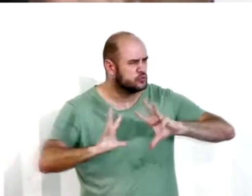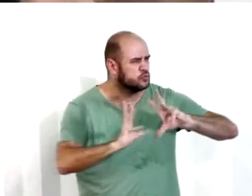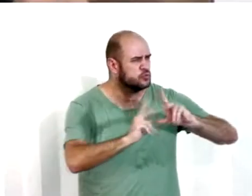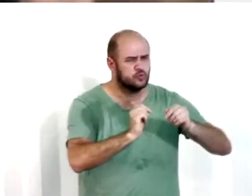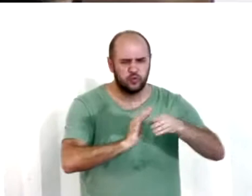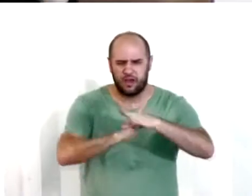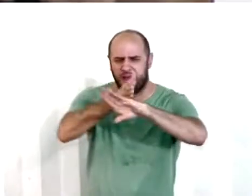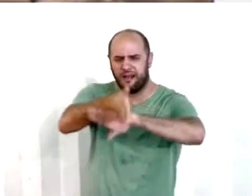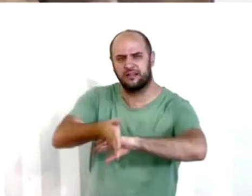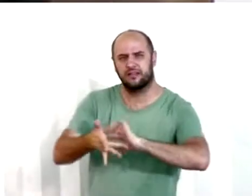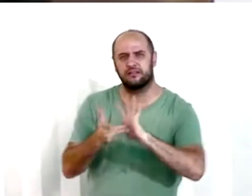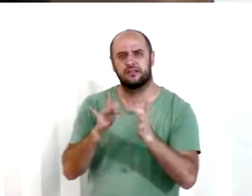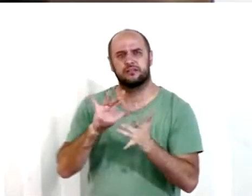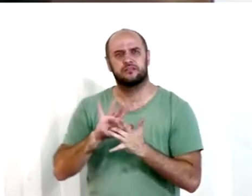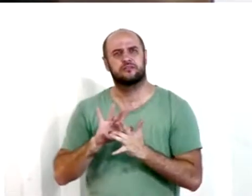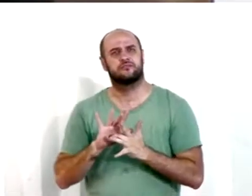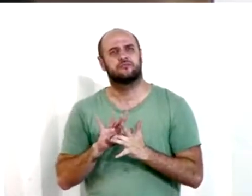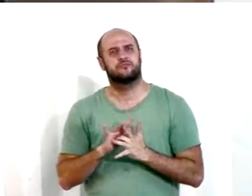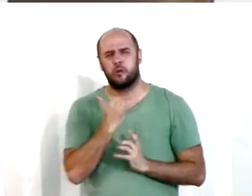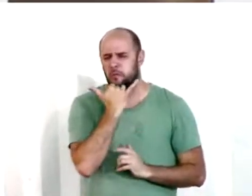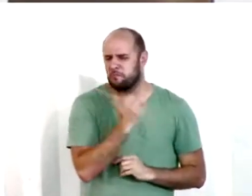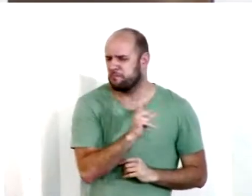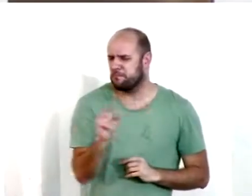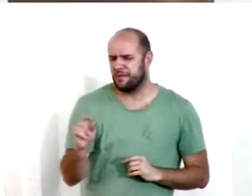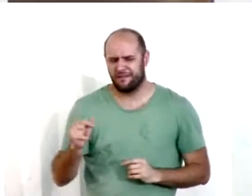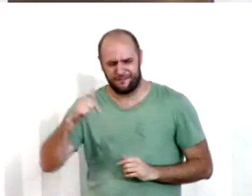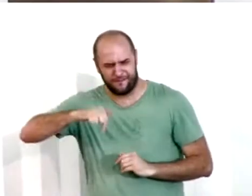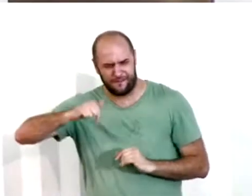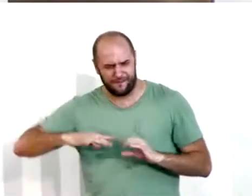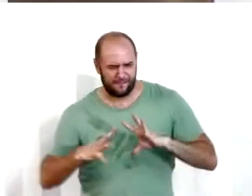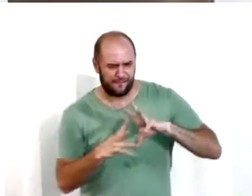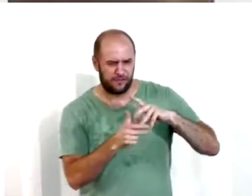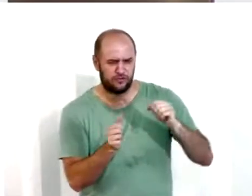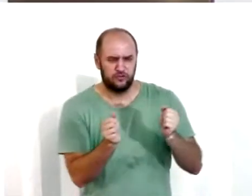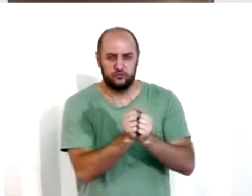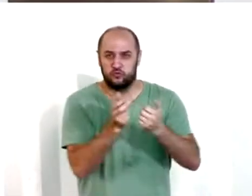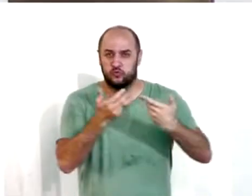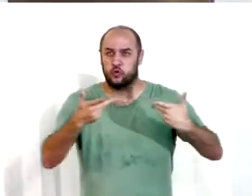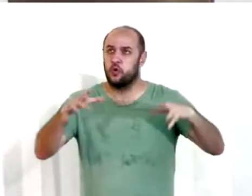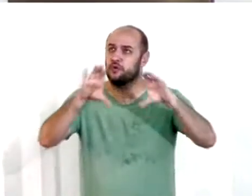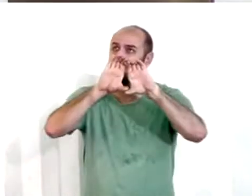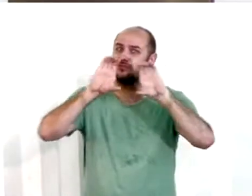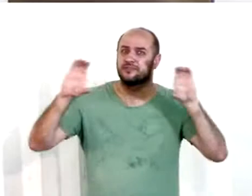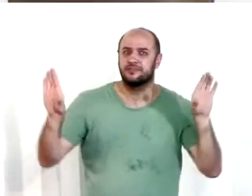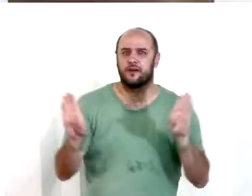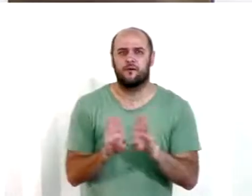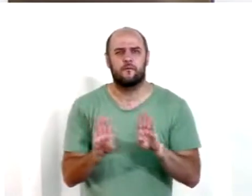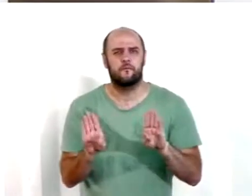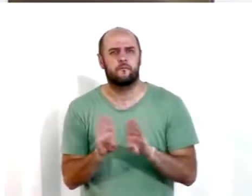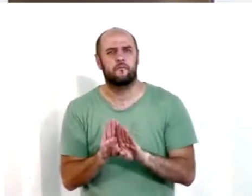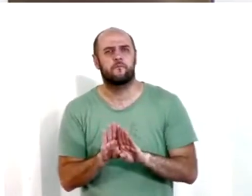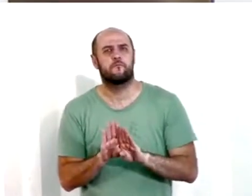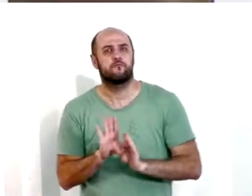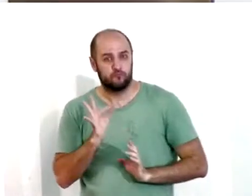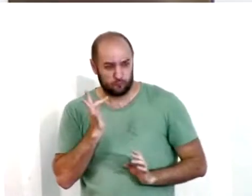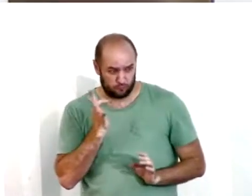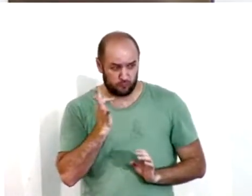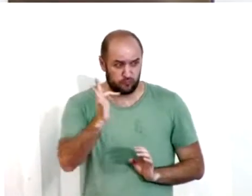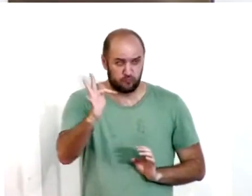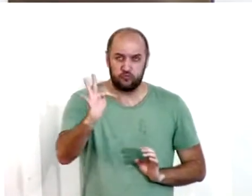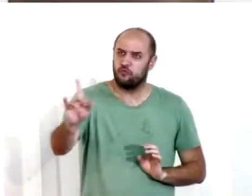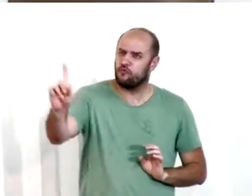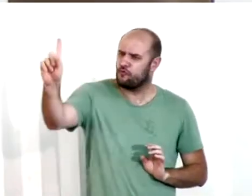deve ser redimida na terra, juntamente com as coisas do céu, elas haverão de vir